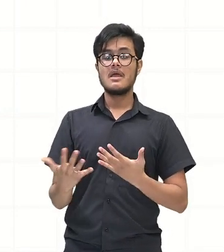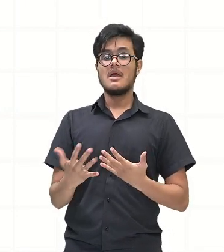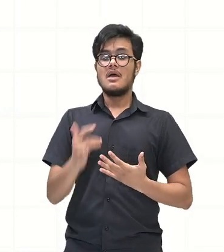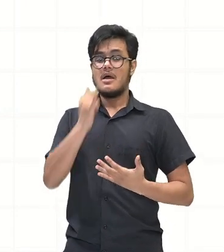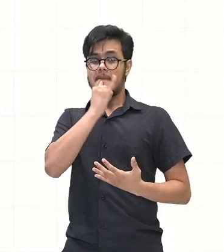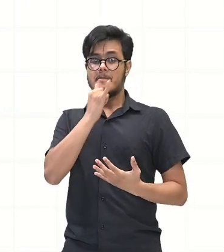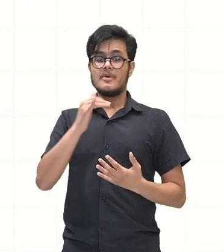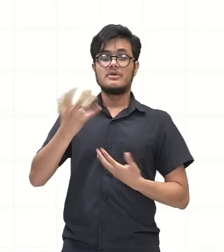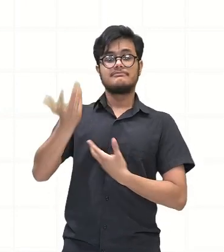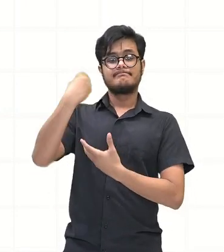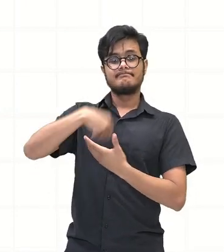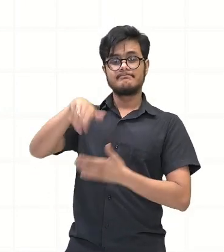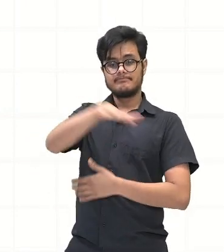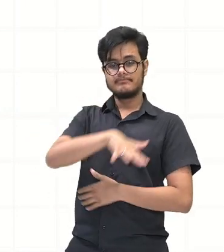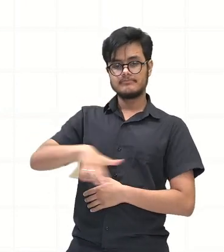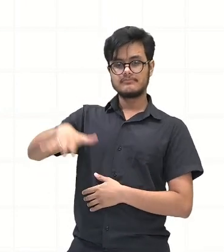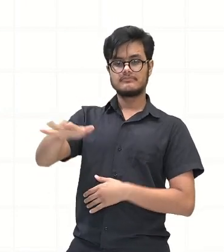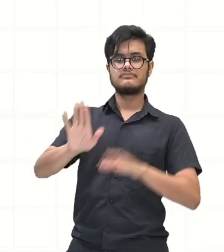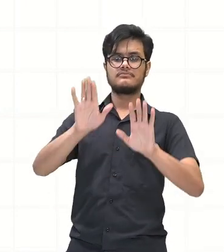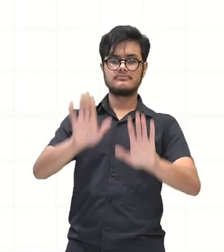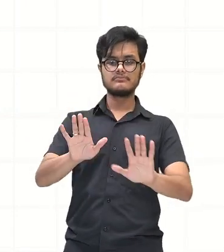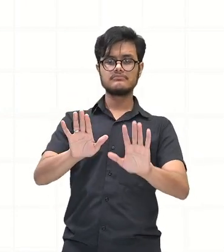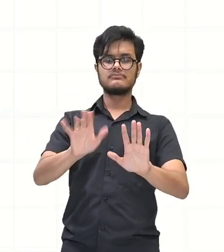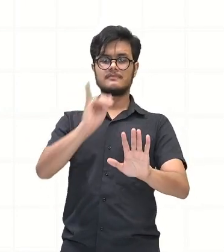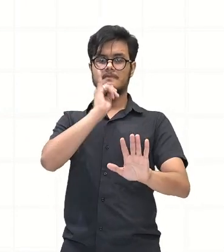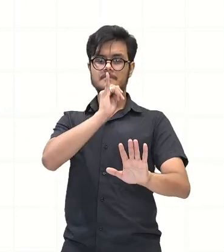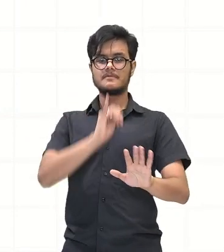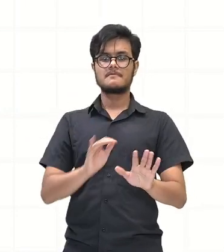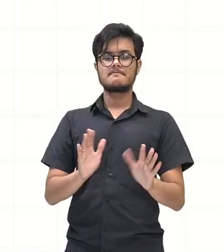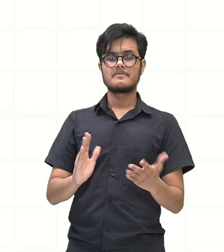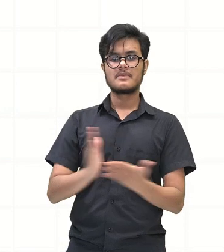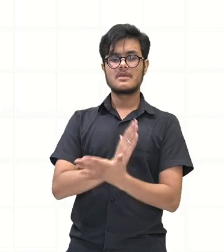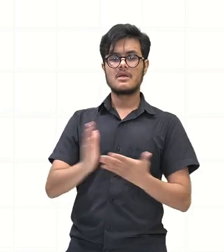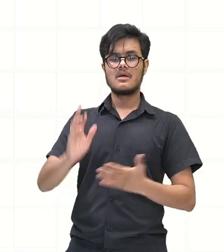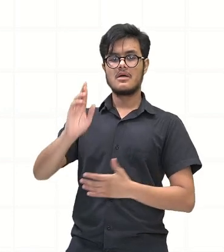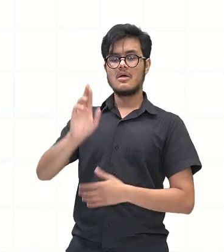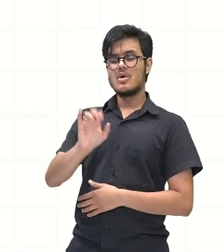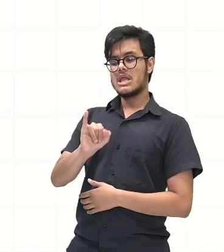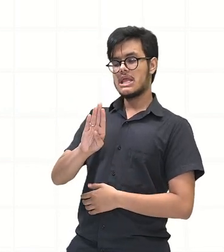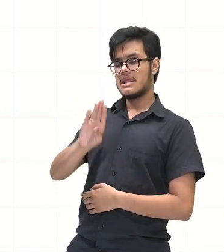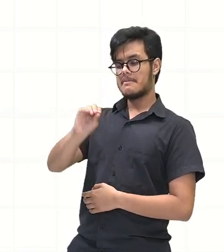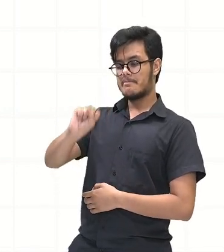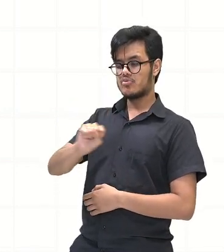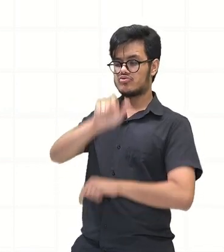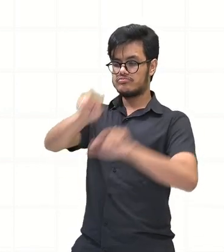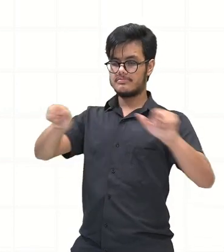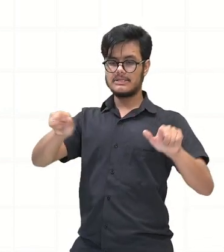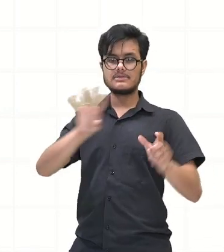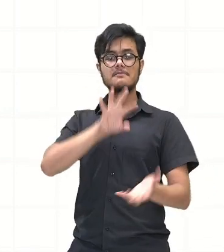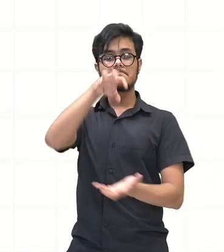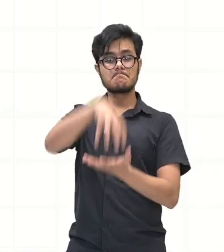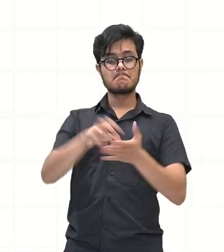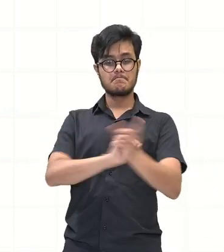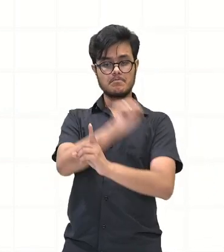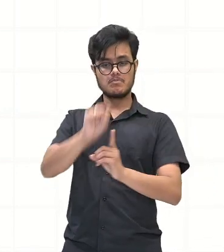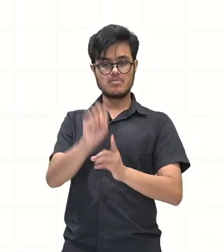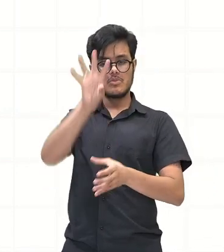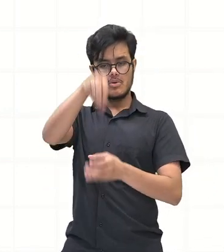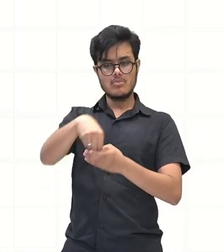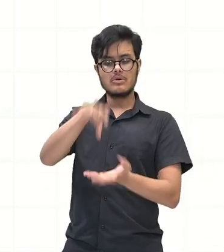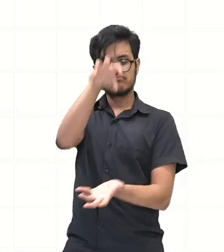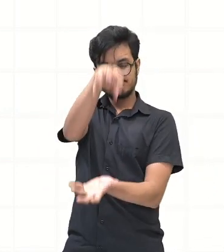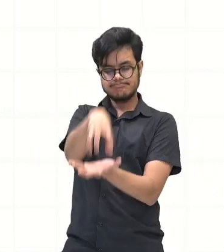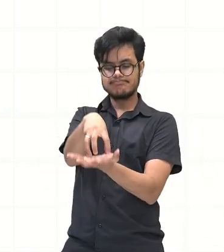unidade social assim mais básica nesse contexto, nós temos os ibos, que era a unidade social, que era uma